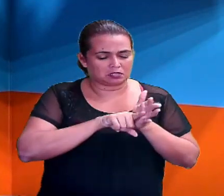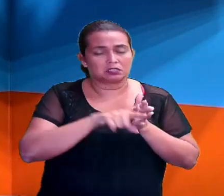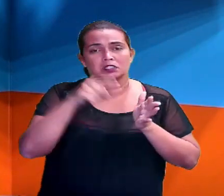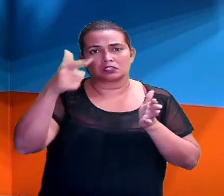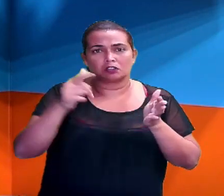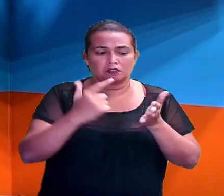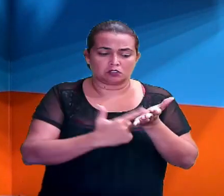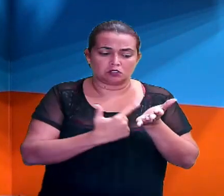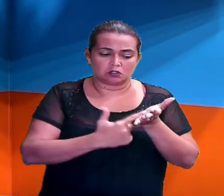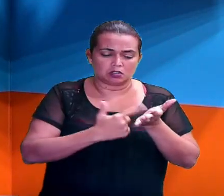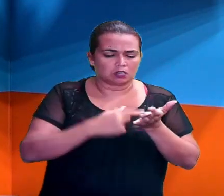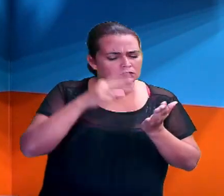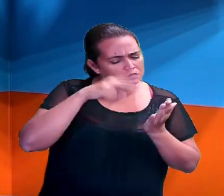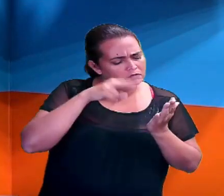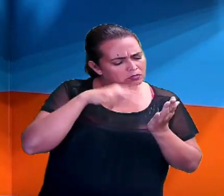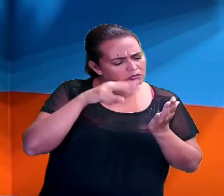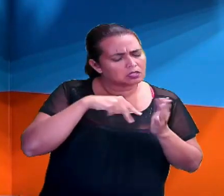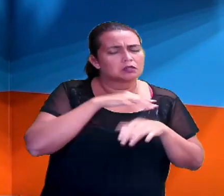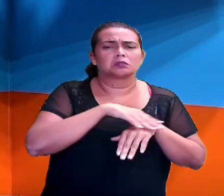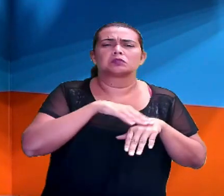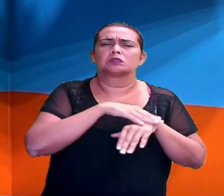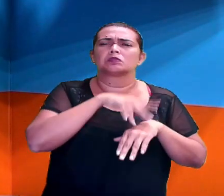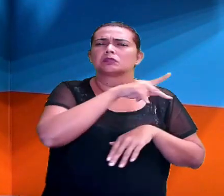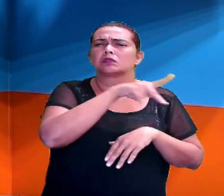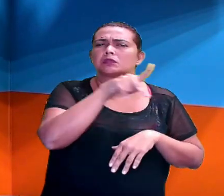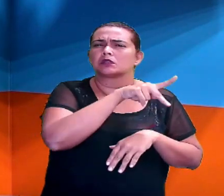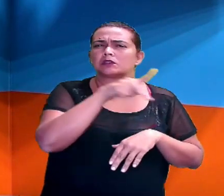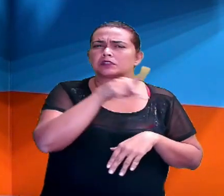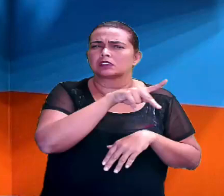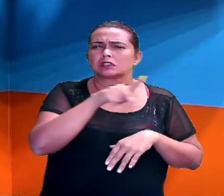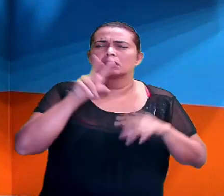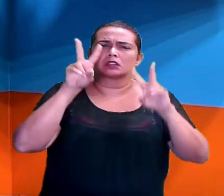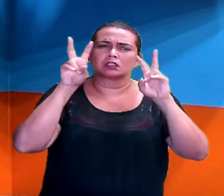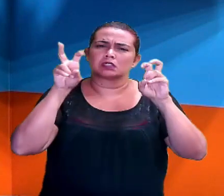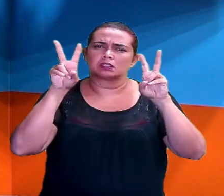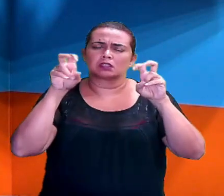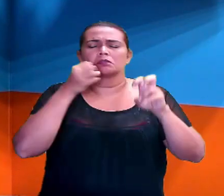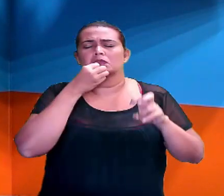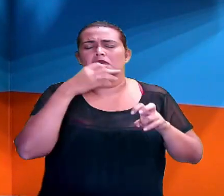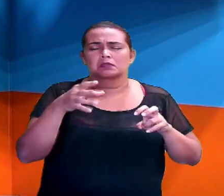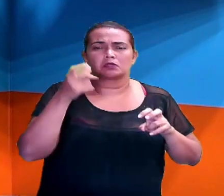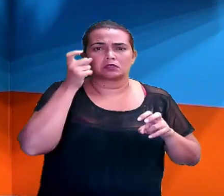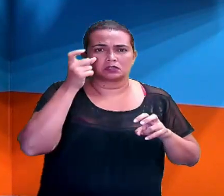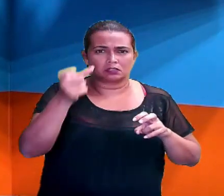olhadinha no livro, converse com o seu professor, né? É um tema bastante interessante, eu